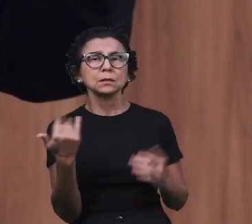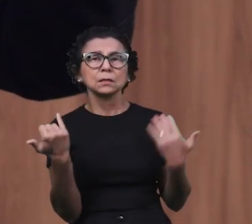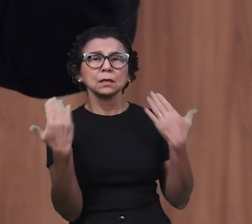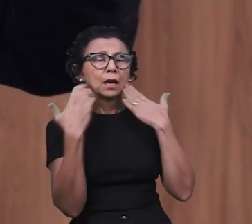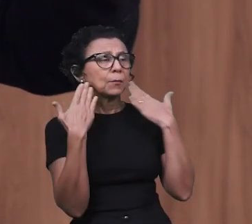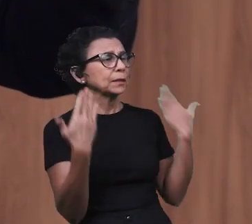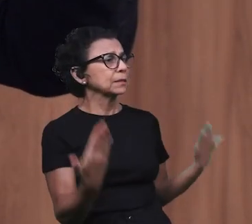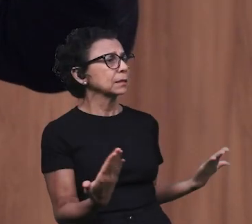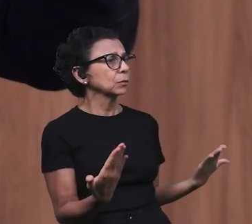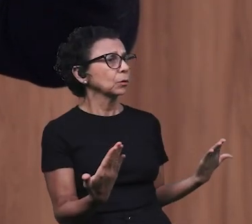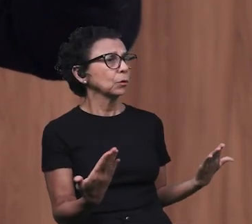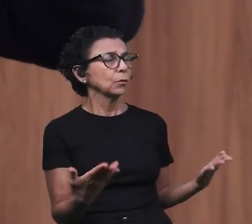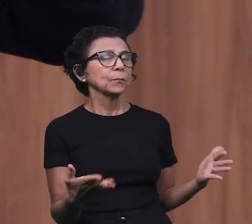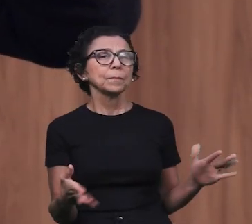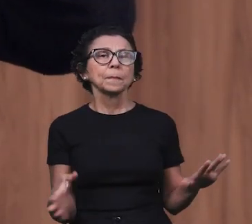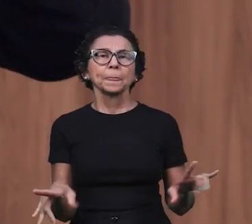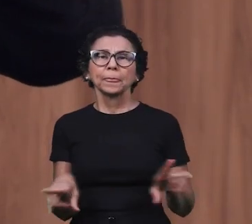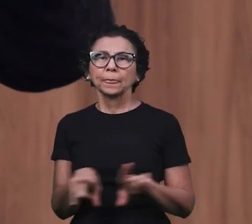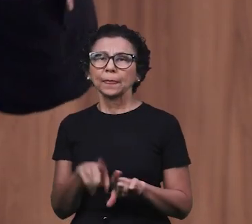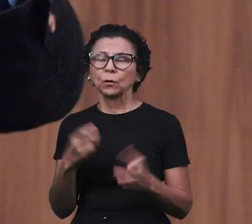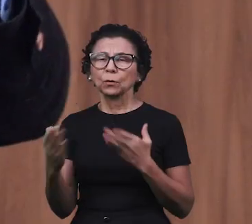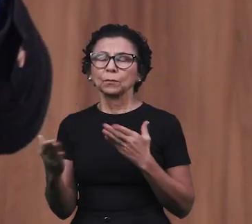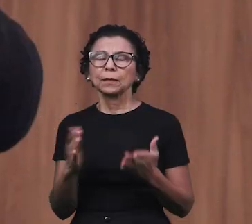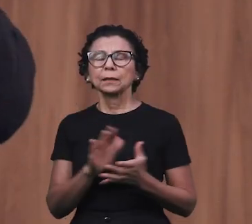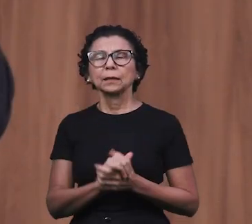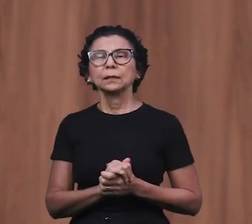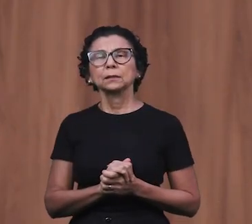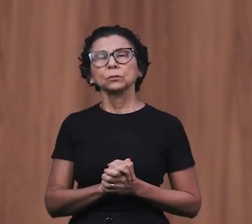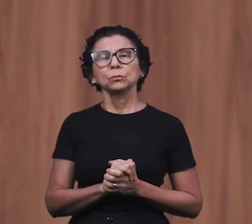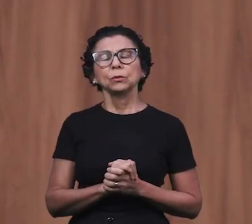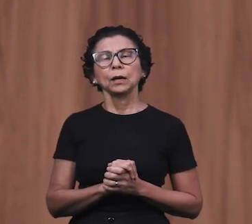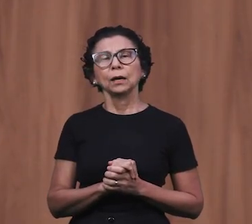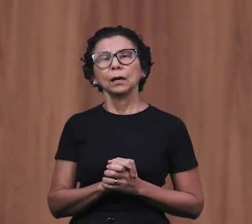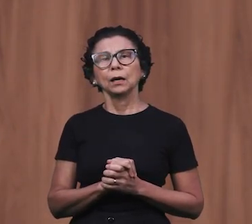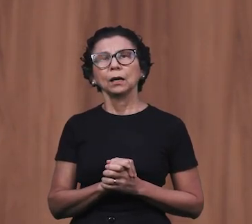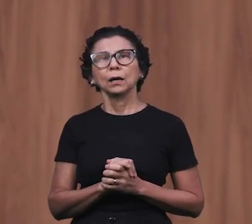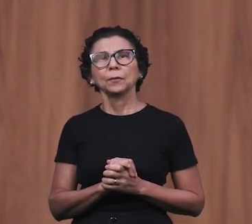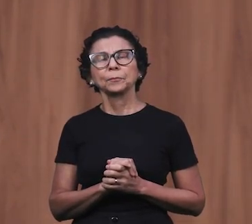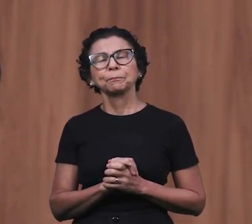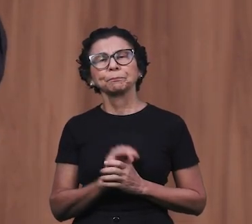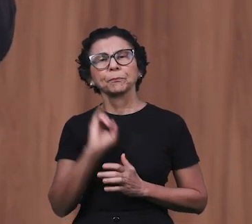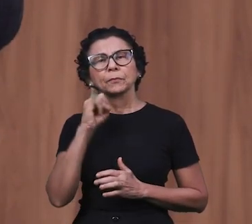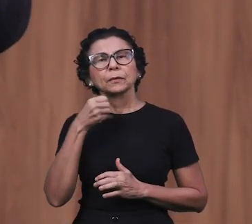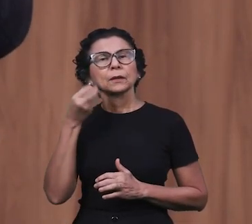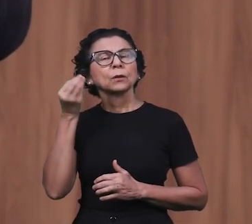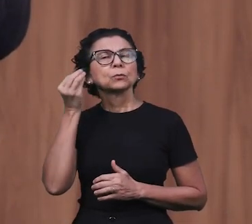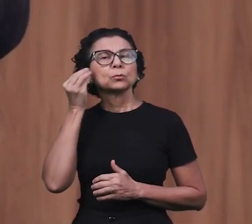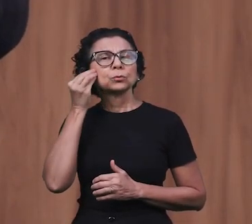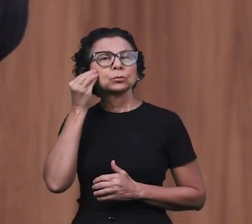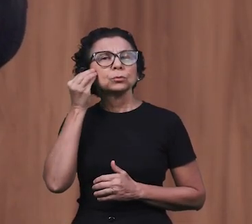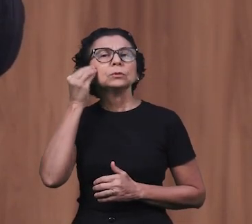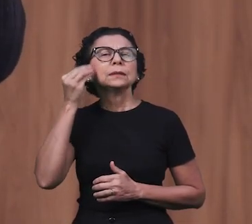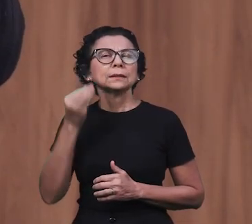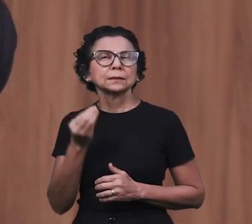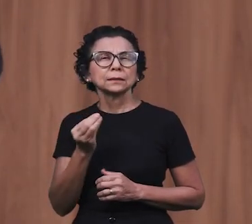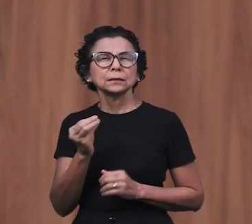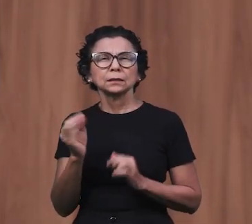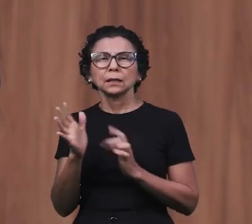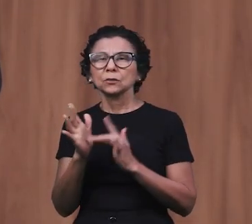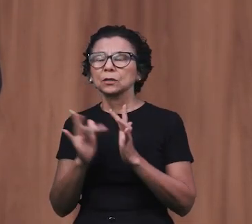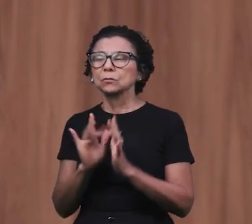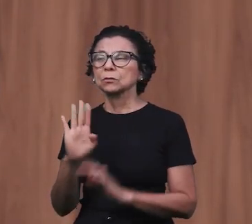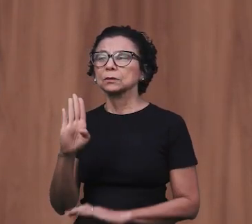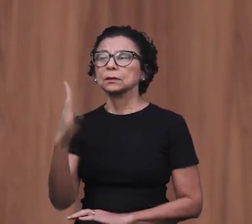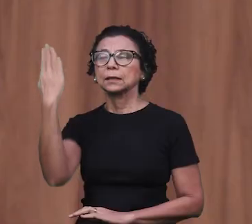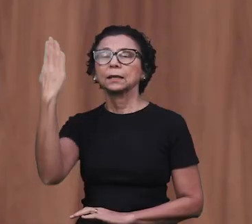lá no Novo Testamento, né, entregou Jesus. Mas aqui é interessante que ele diz assim: meu Senhor, nós somos gente